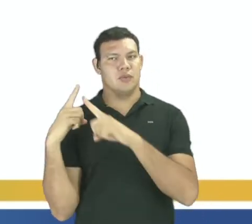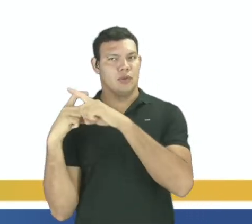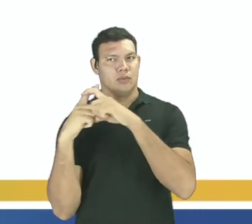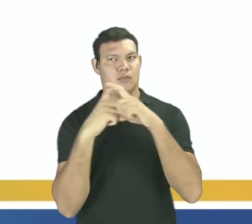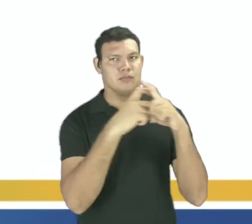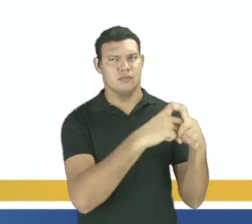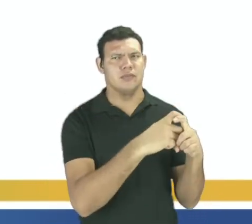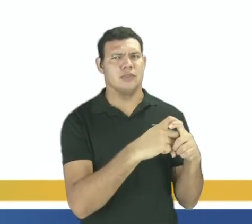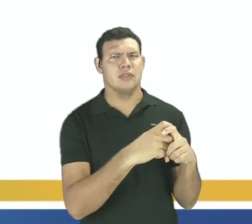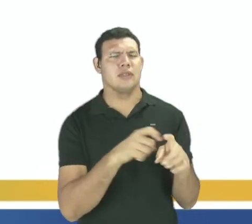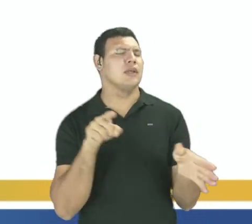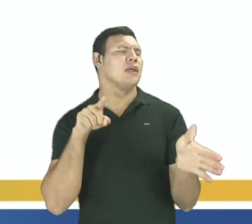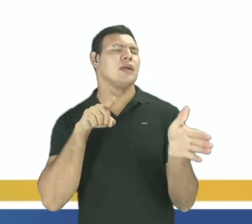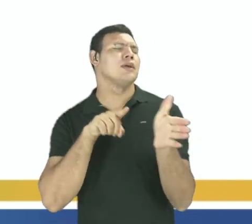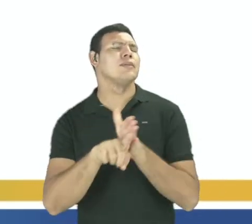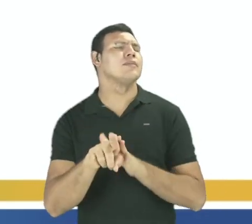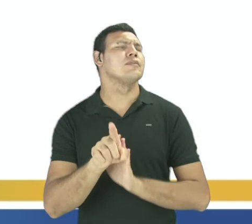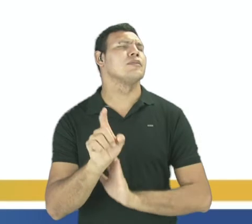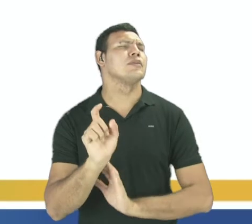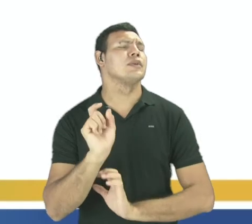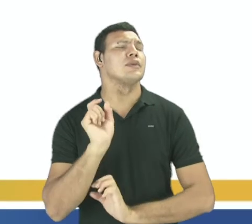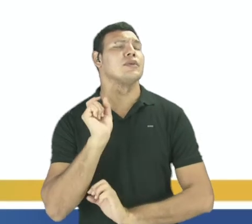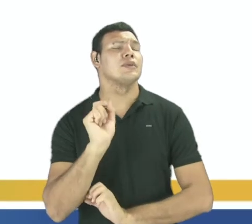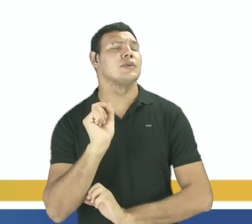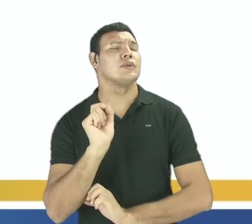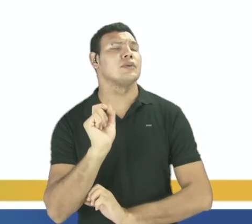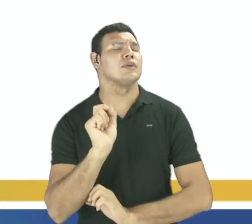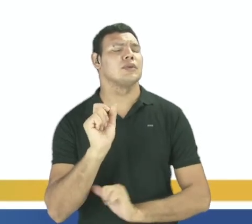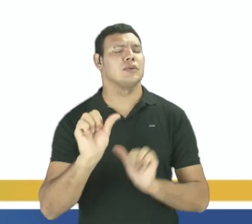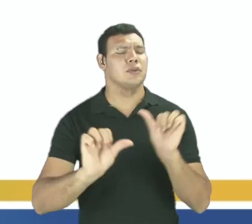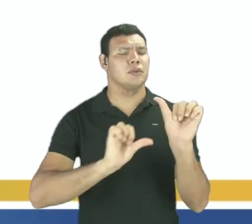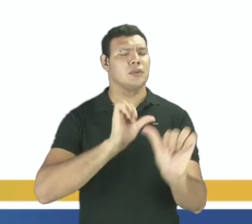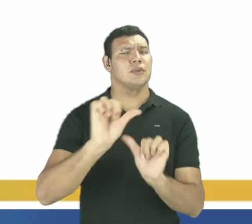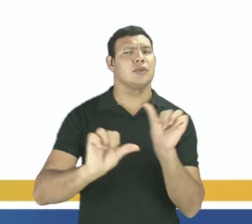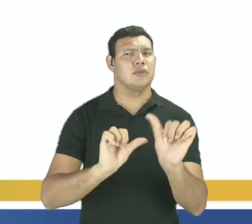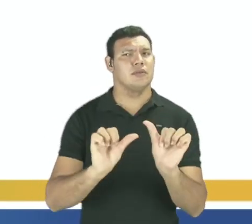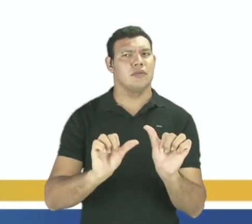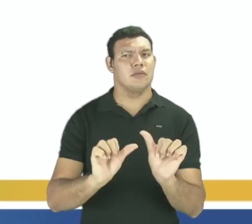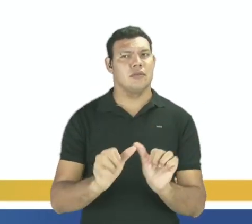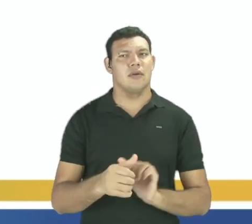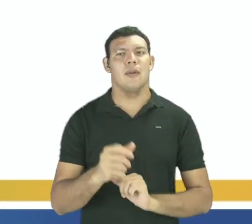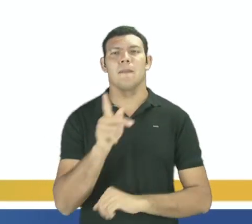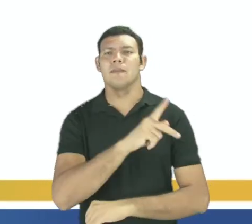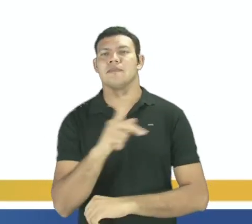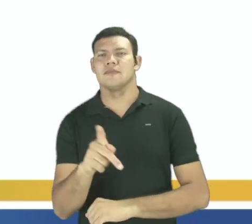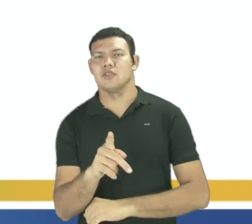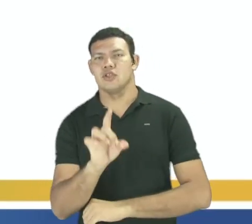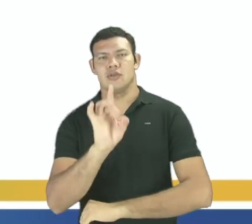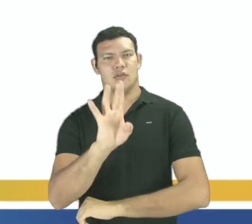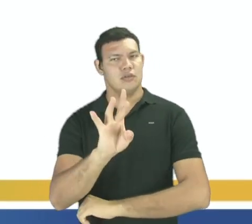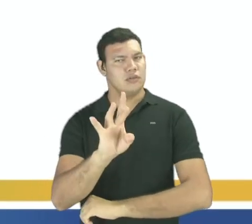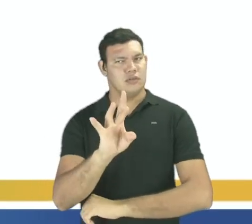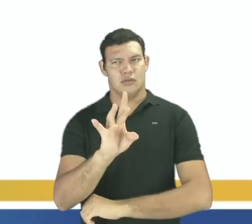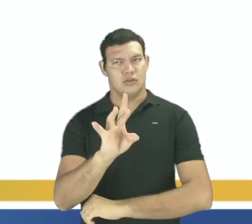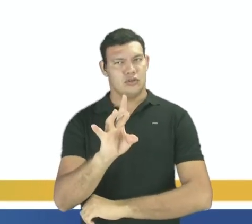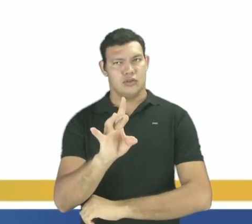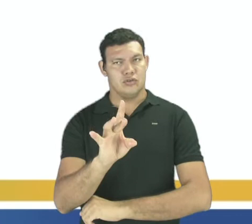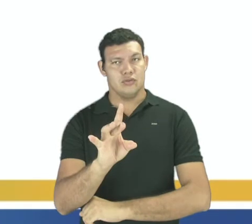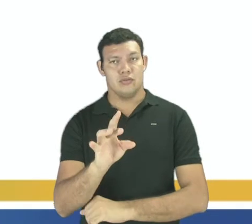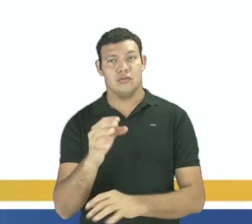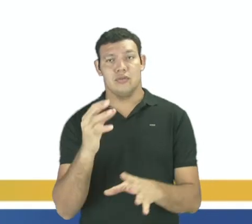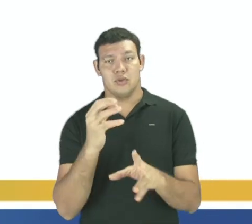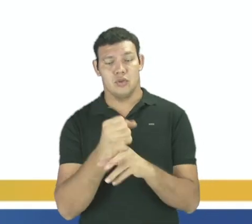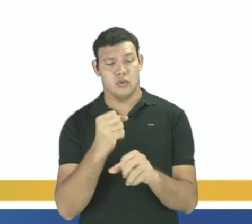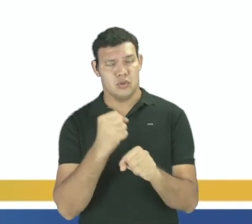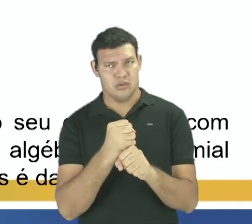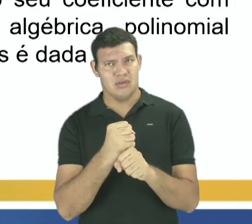poderia perguntar, o que vai mudar, professor? Vai mudar somente a operação. Na anterior nós estávamos trabalhando a adição e agora